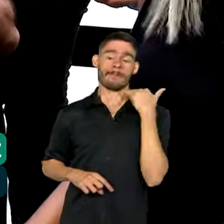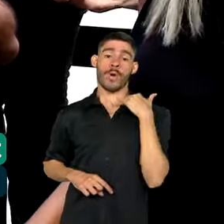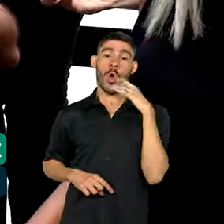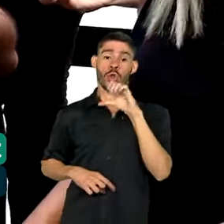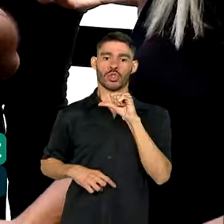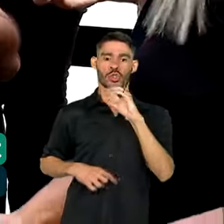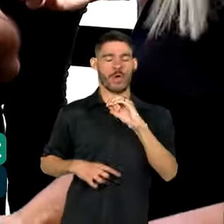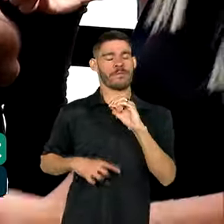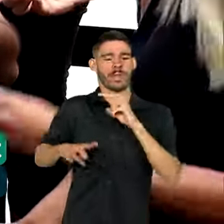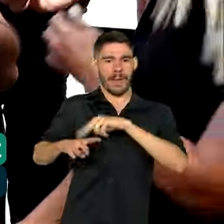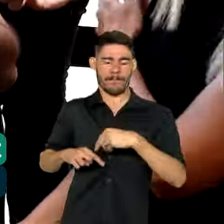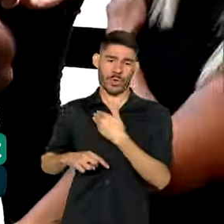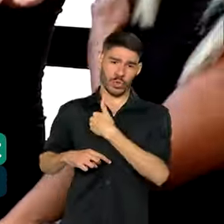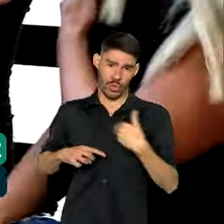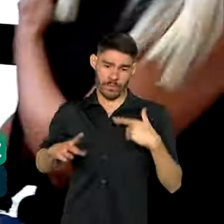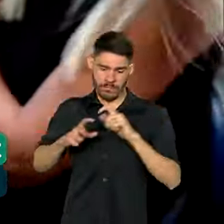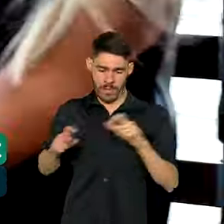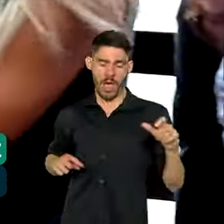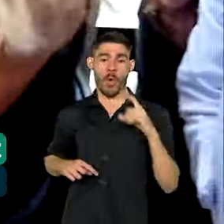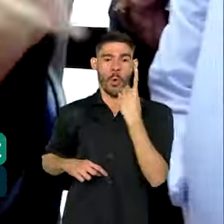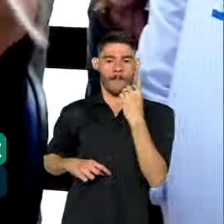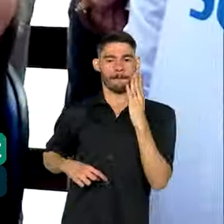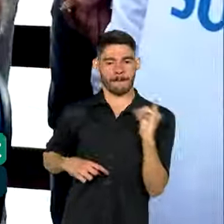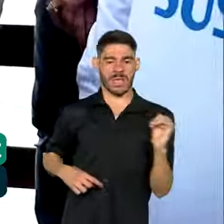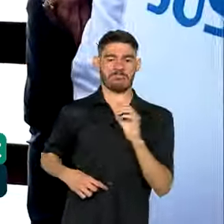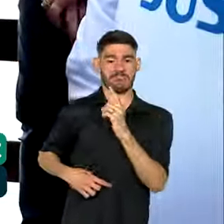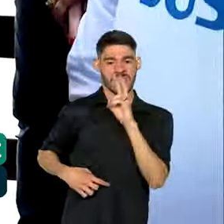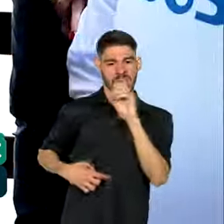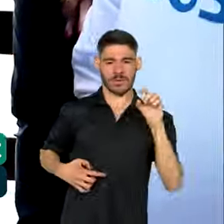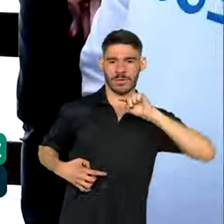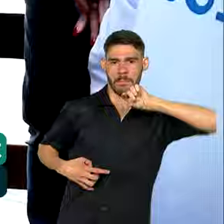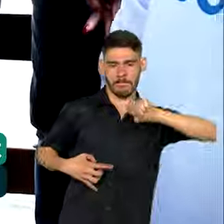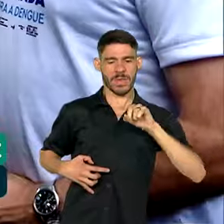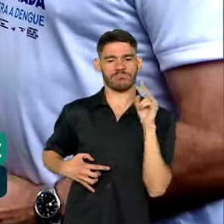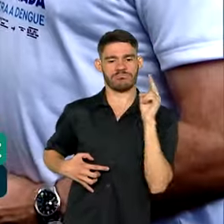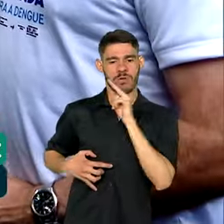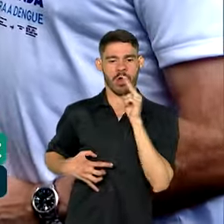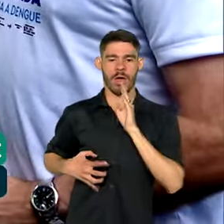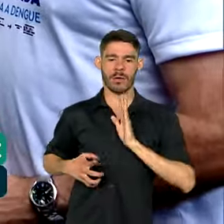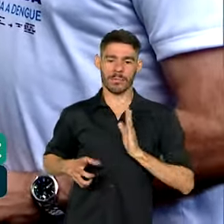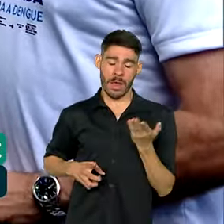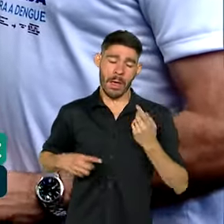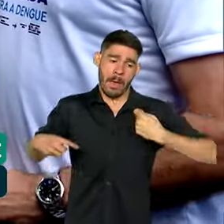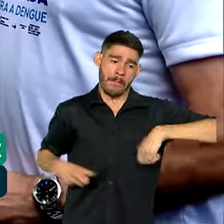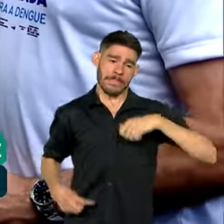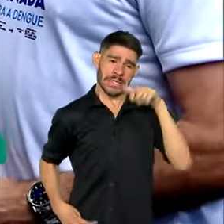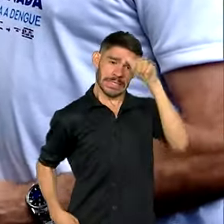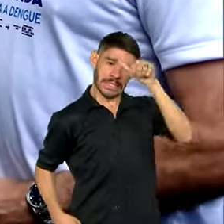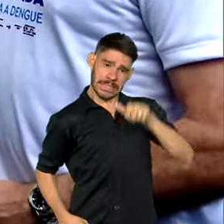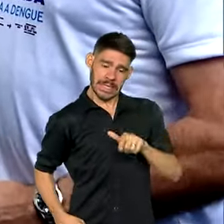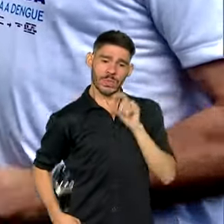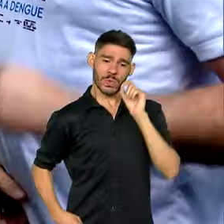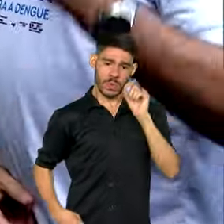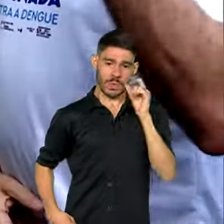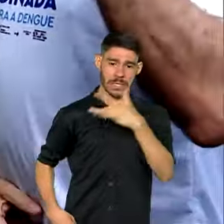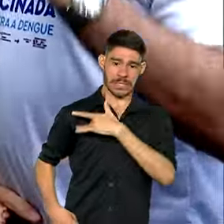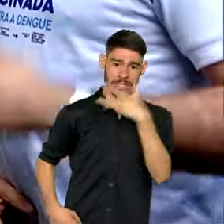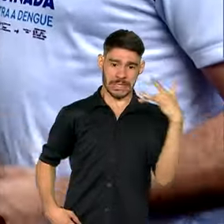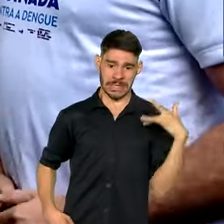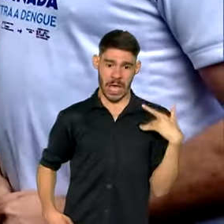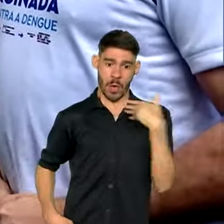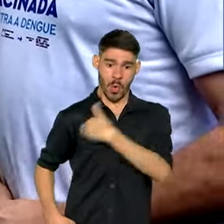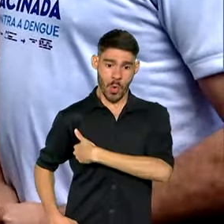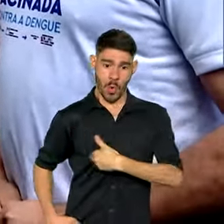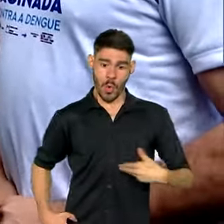para R$1,5 bilhão de reais os recursos para ações emergenciais. A gente precisa avaliar, do ponto de vista de saúde